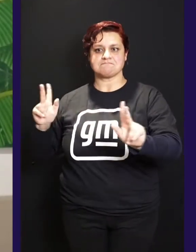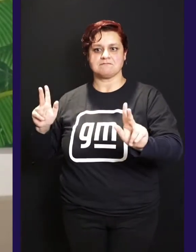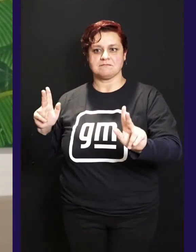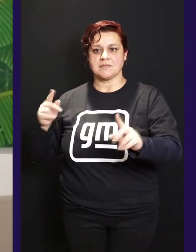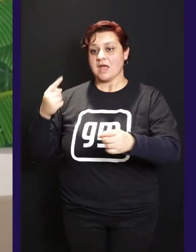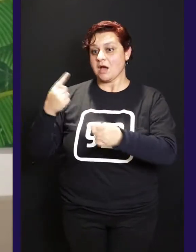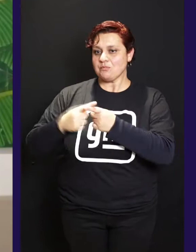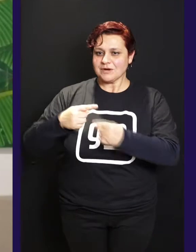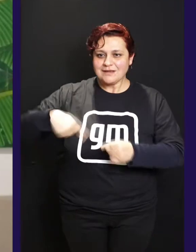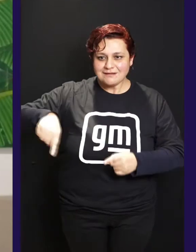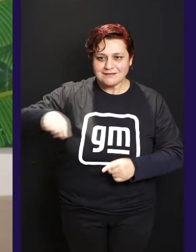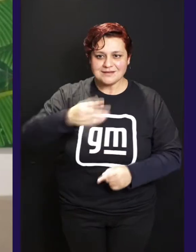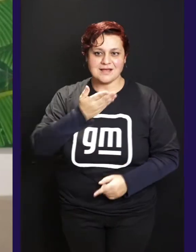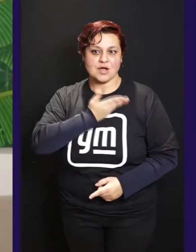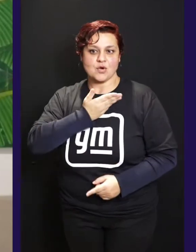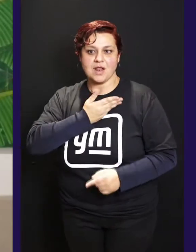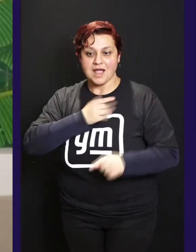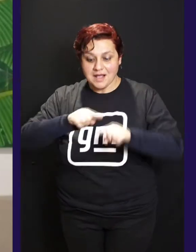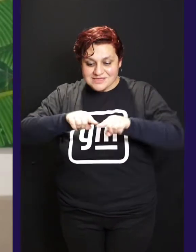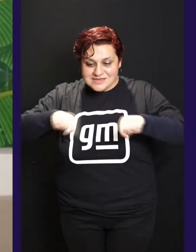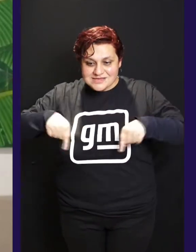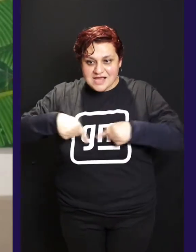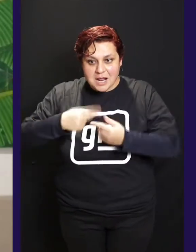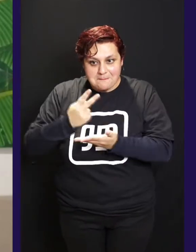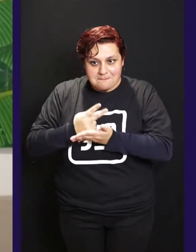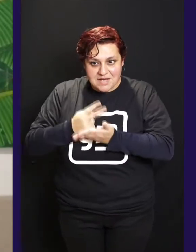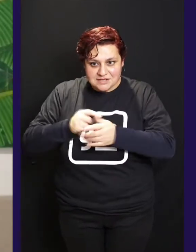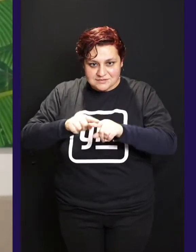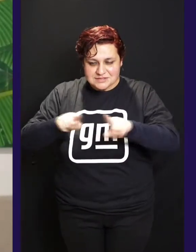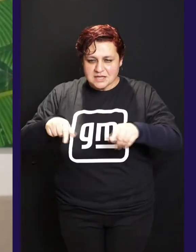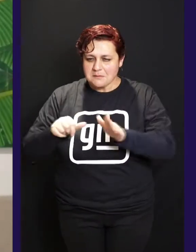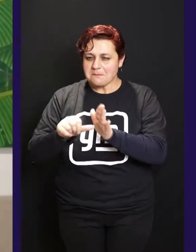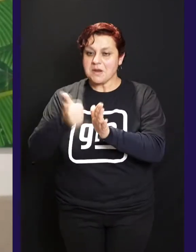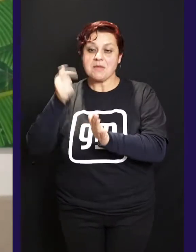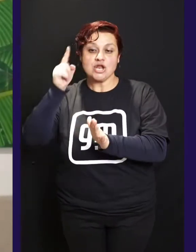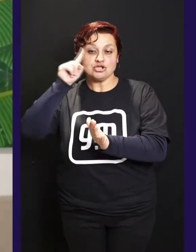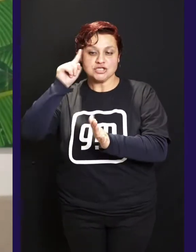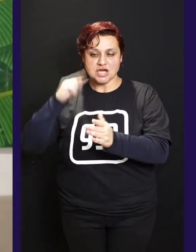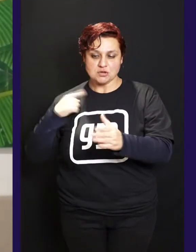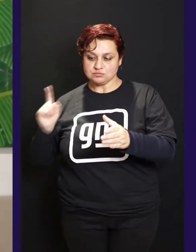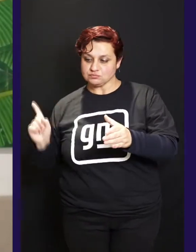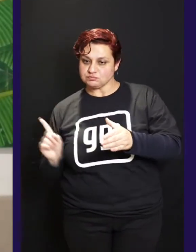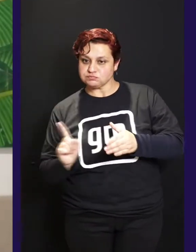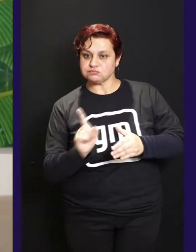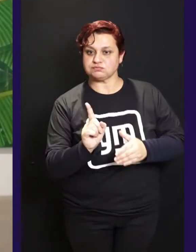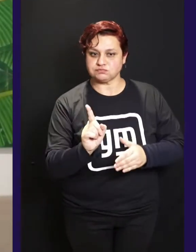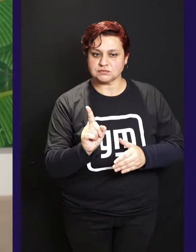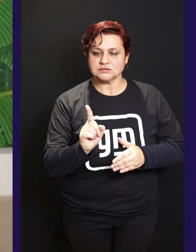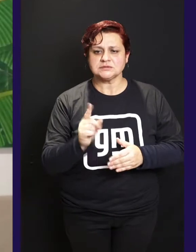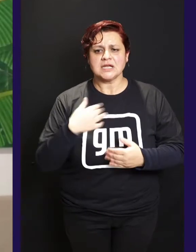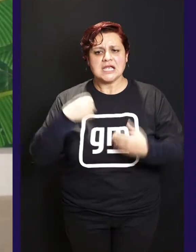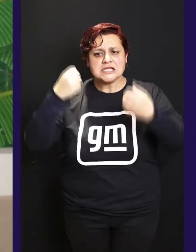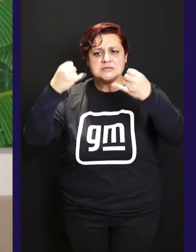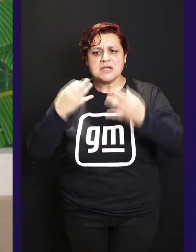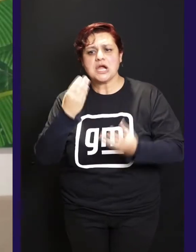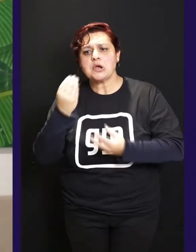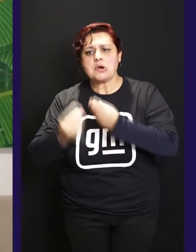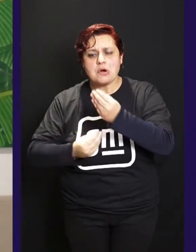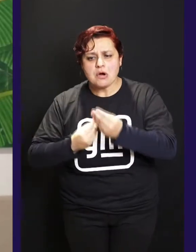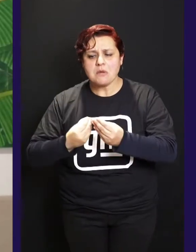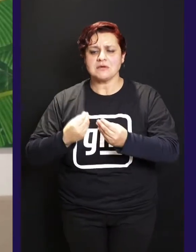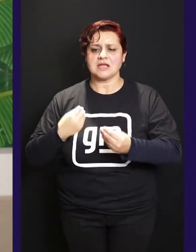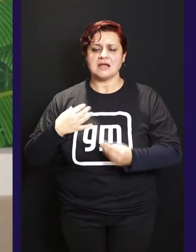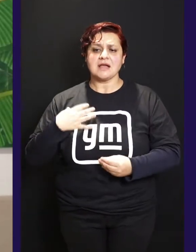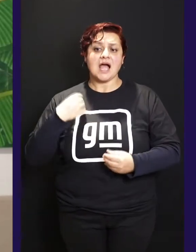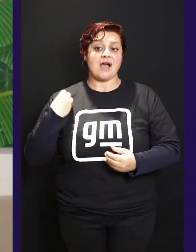colegas de sala, eu lembro muito bem disso, de primeiro dia de aula, sabe? Eles comentando da viagem deles para Amsterdã, da viagem deles